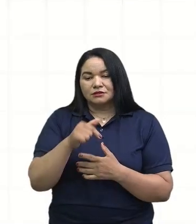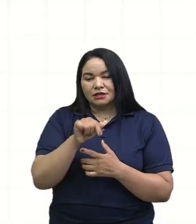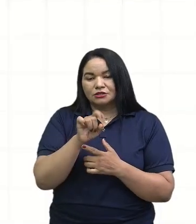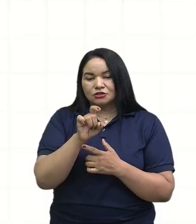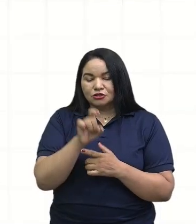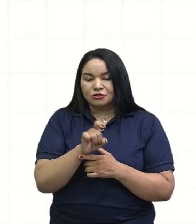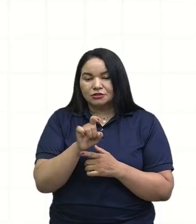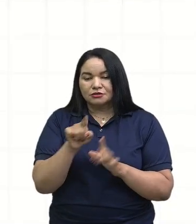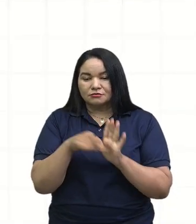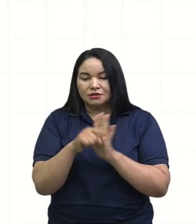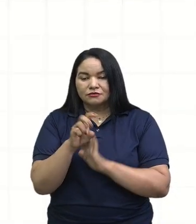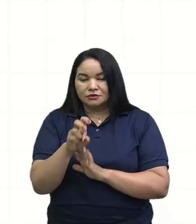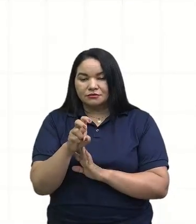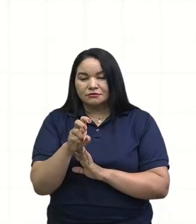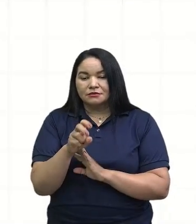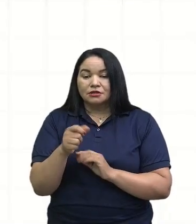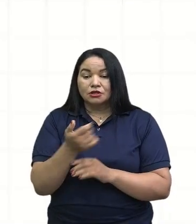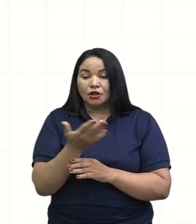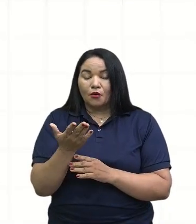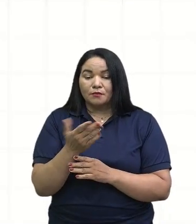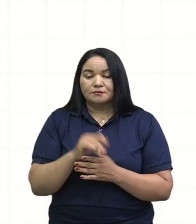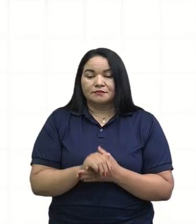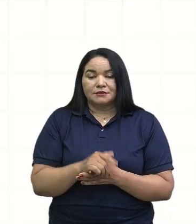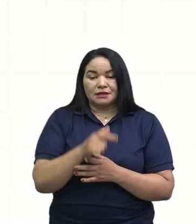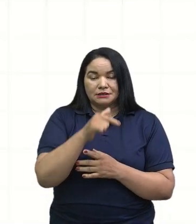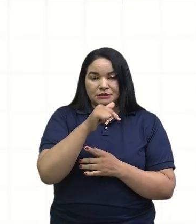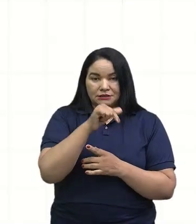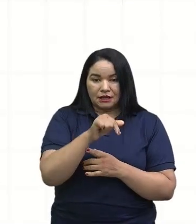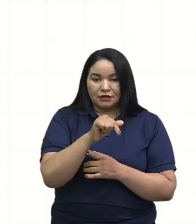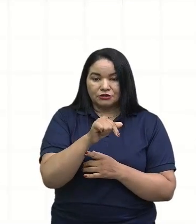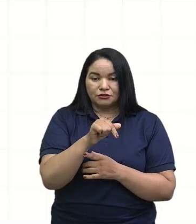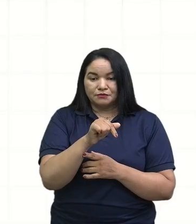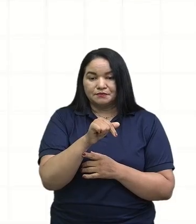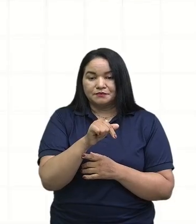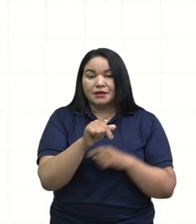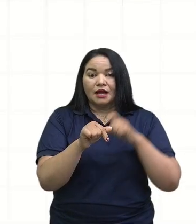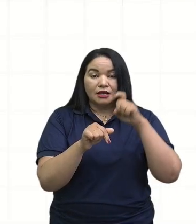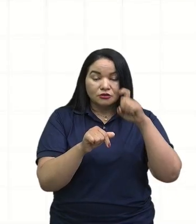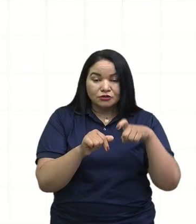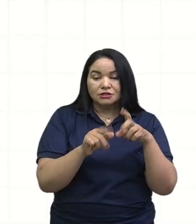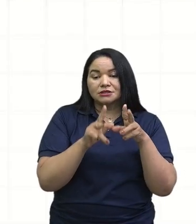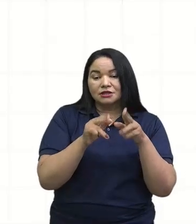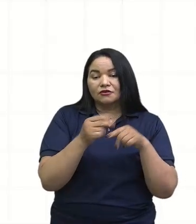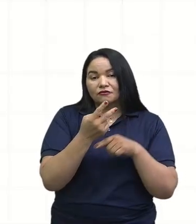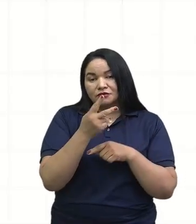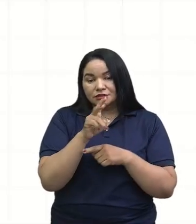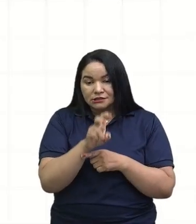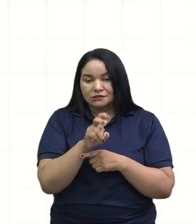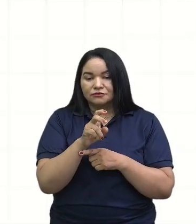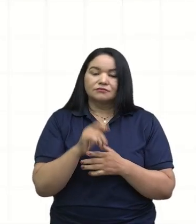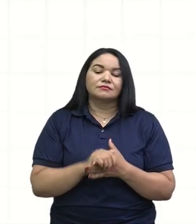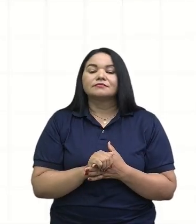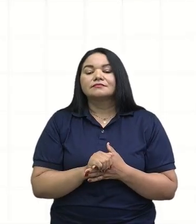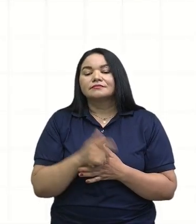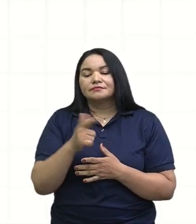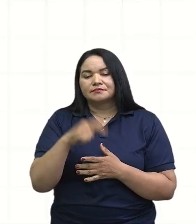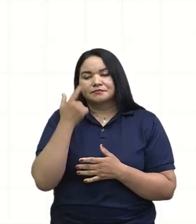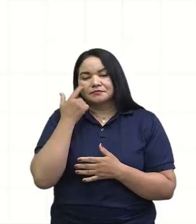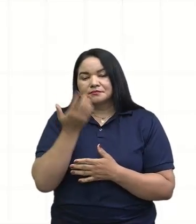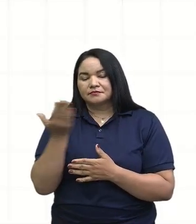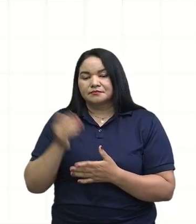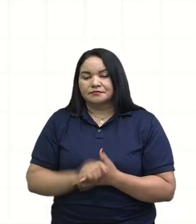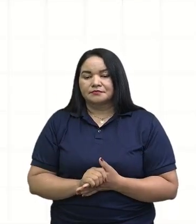Mas quanto vale o x? 25. Então, nós temos aqui o 7, vou fazer de vermelho para representar esse ângulo mesmo. Deixa o pessoal